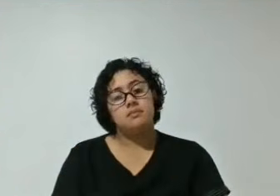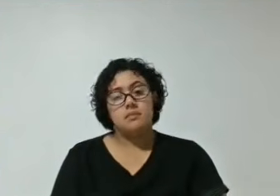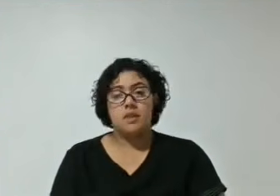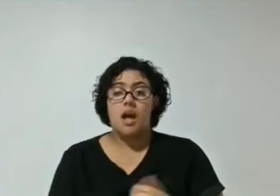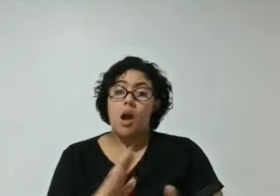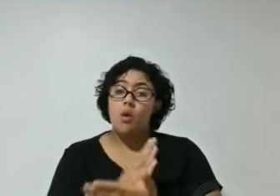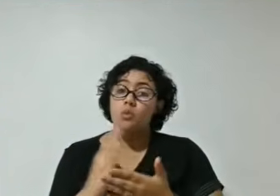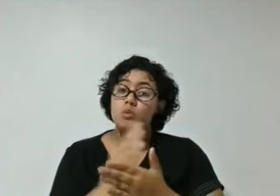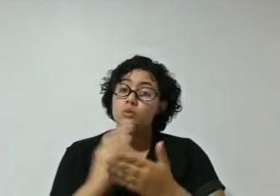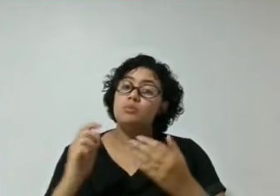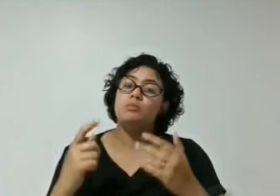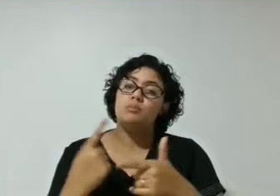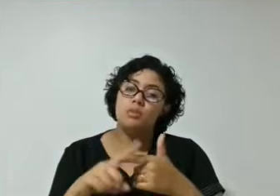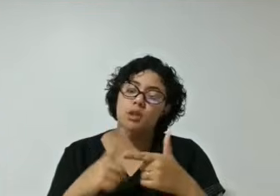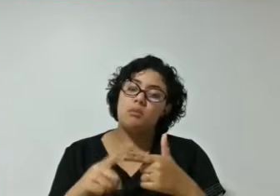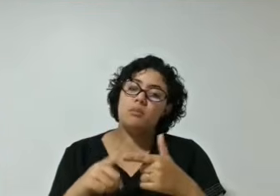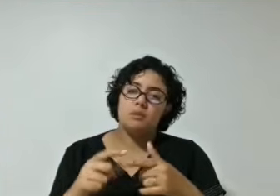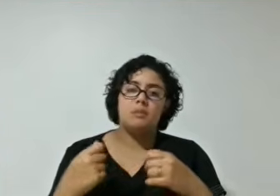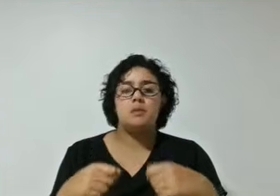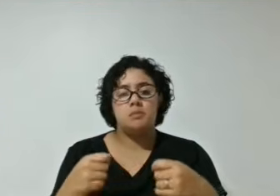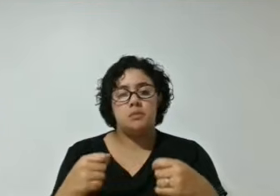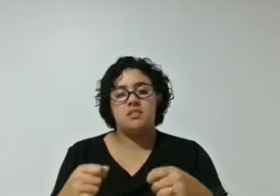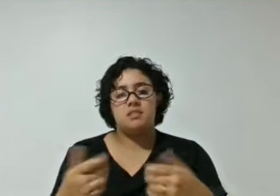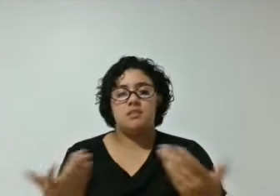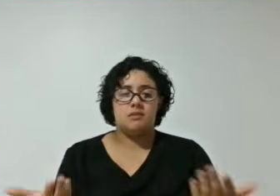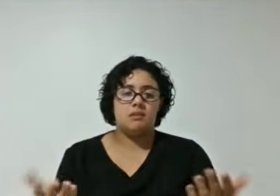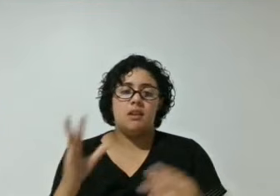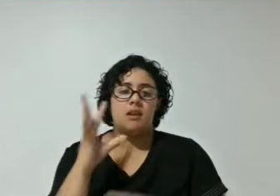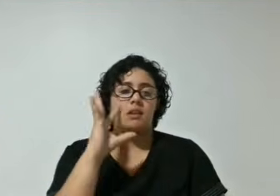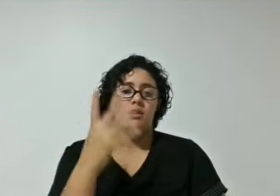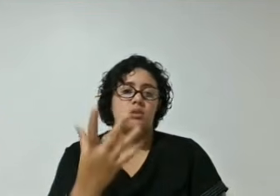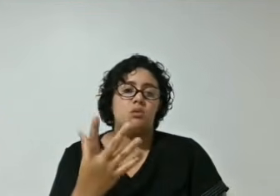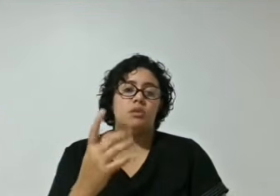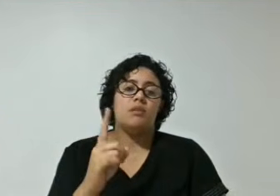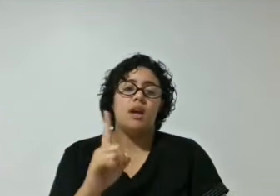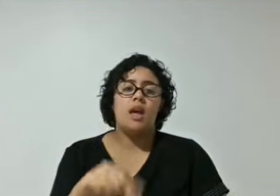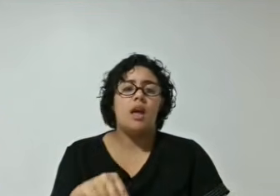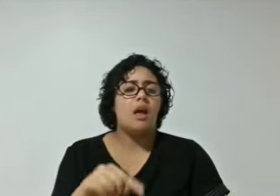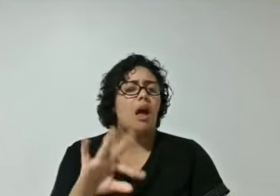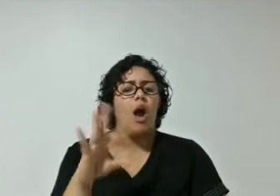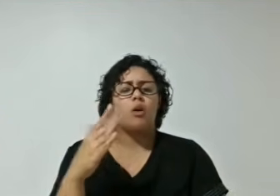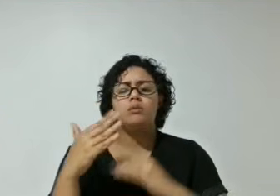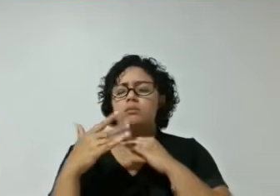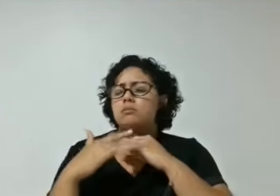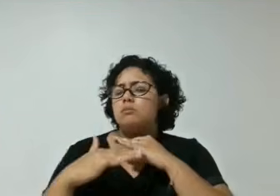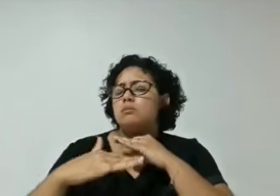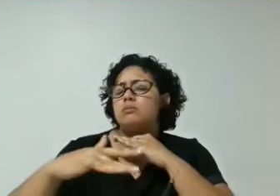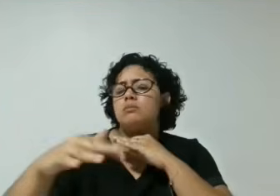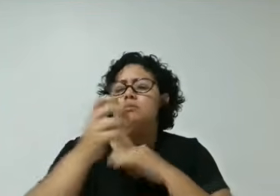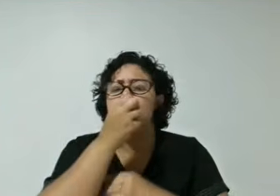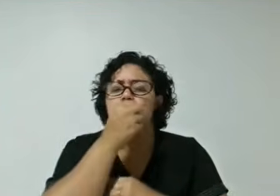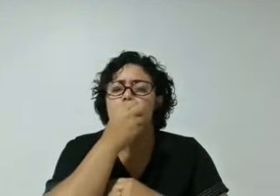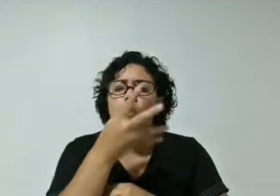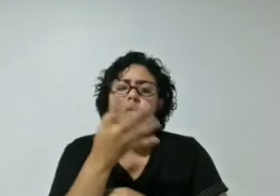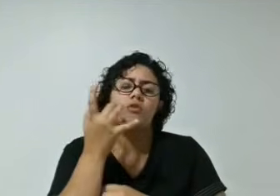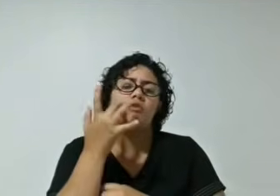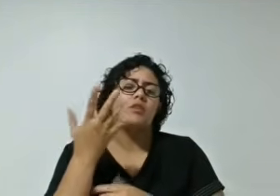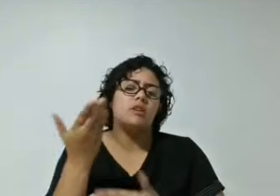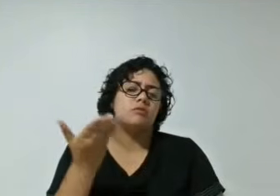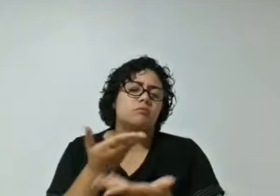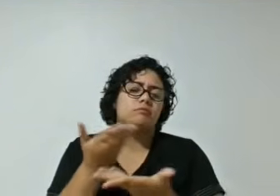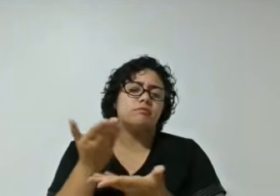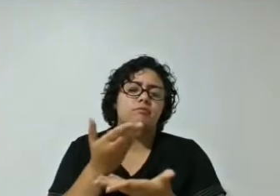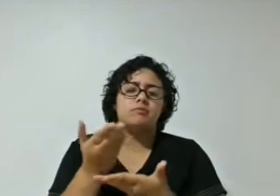também, né? Então, isso tem acontecido de uma forma bem fluida. A gente está com a coordenação dos centros culturais